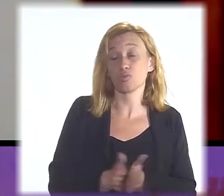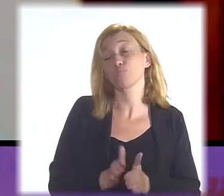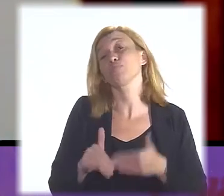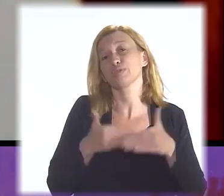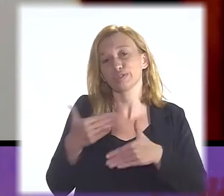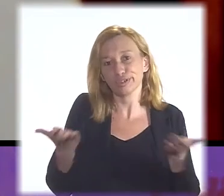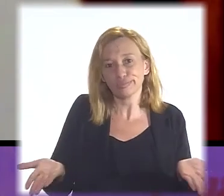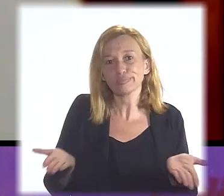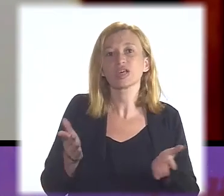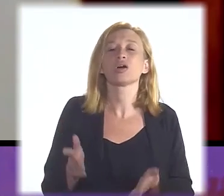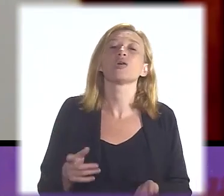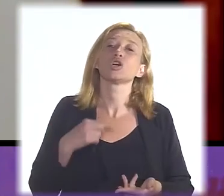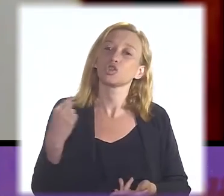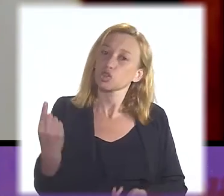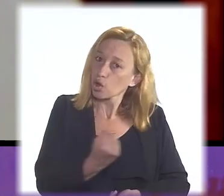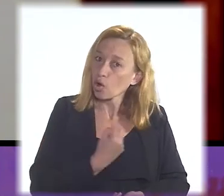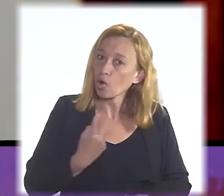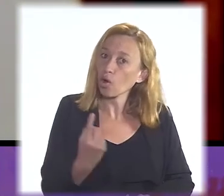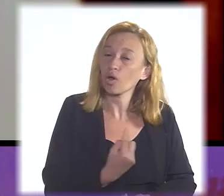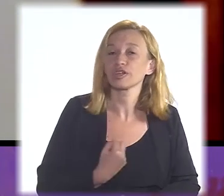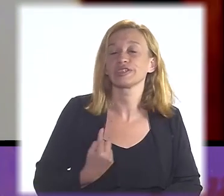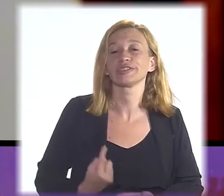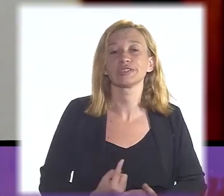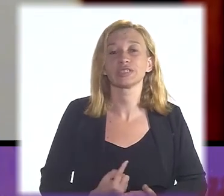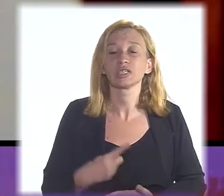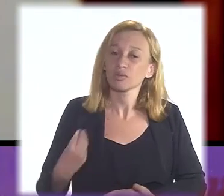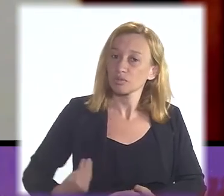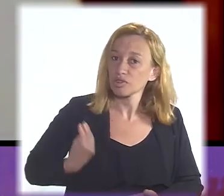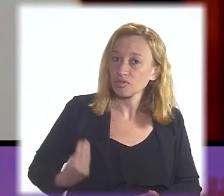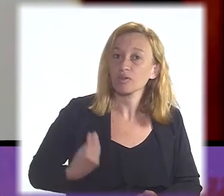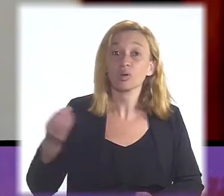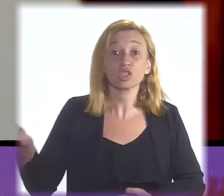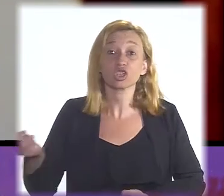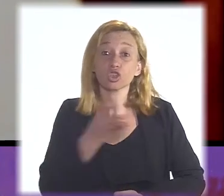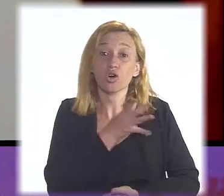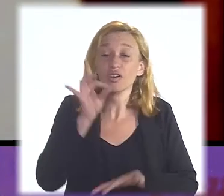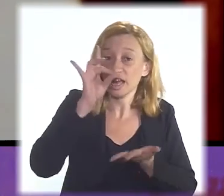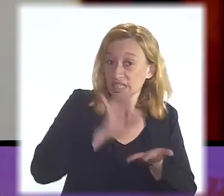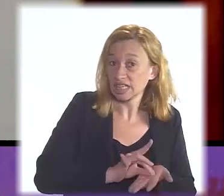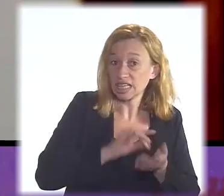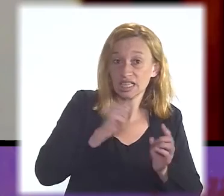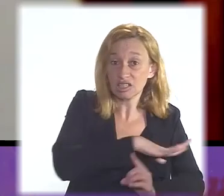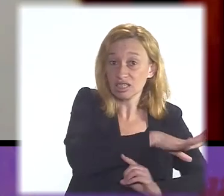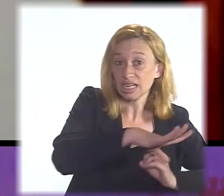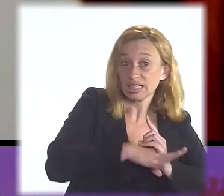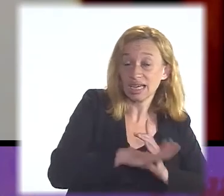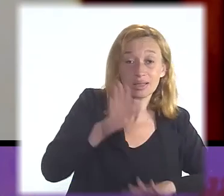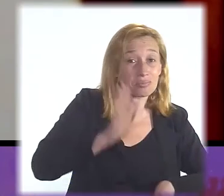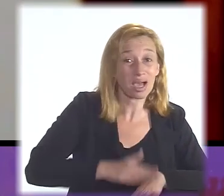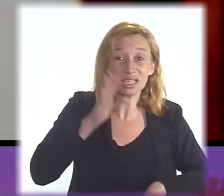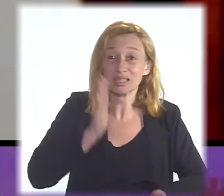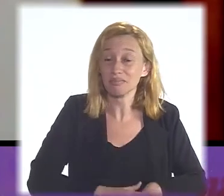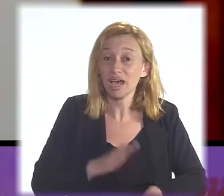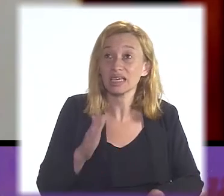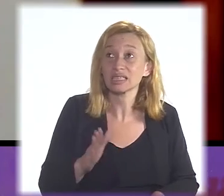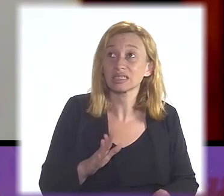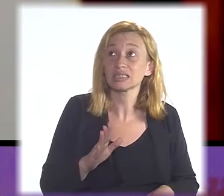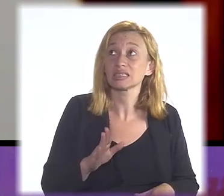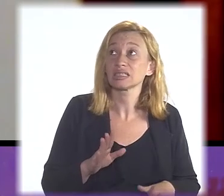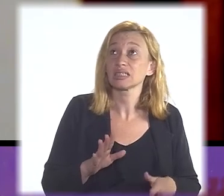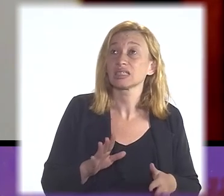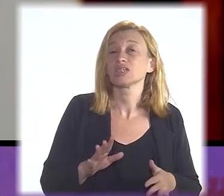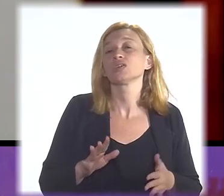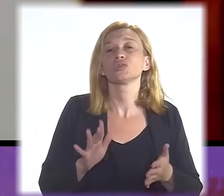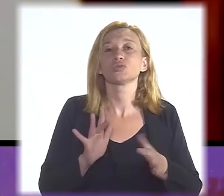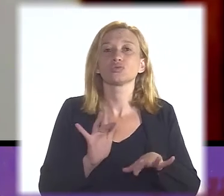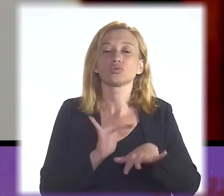por conta desse processo. Então, cabe a nós, que estamos convivendo nessa nova realidade, dessa sociedade cada vez mais, onde,